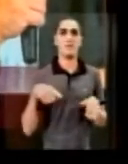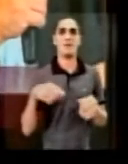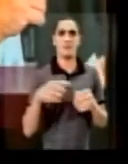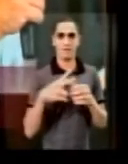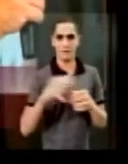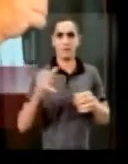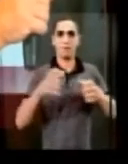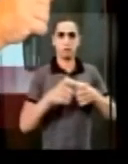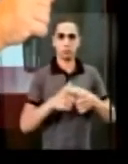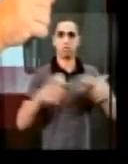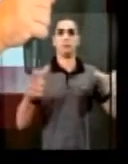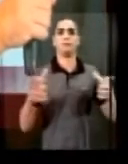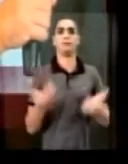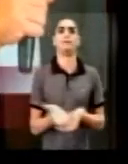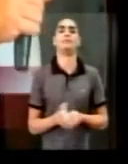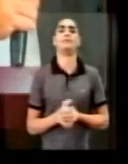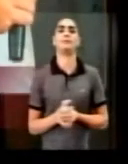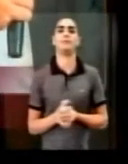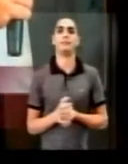também.